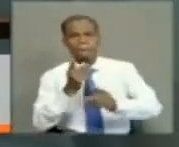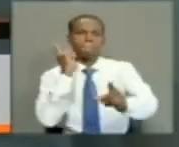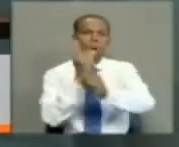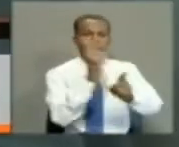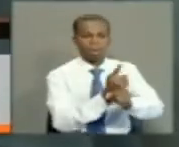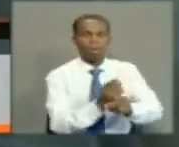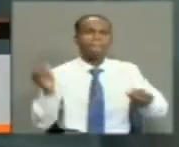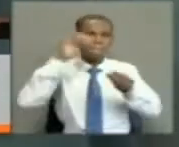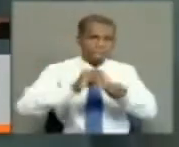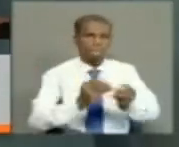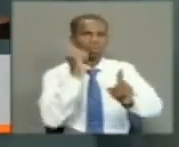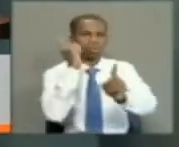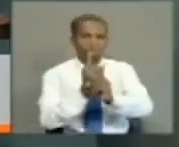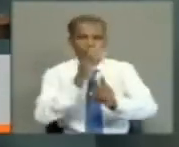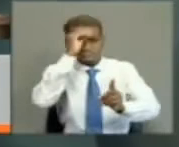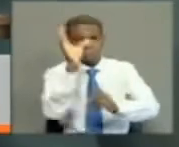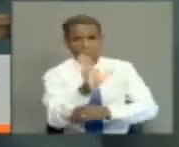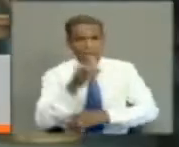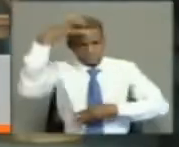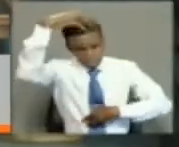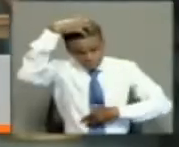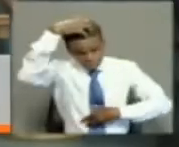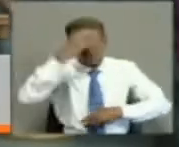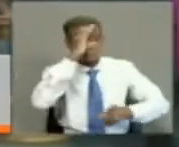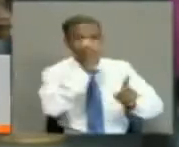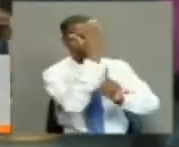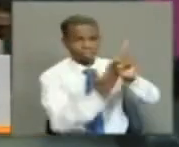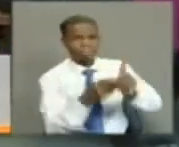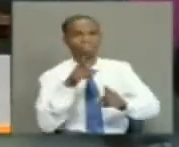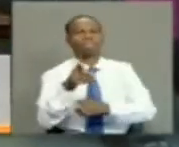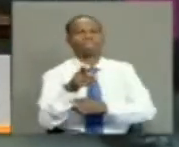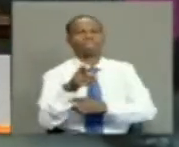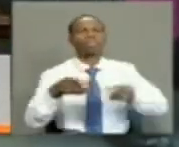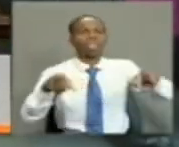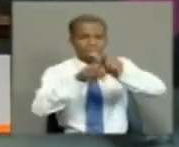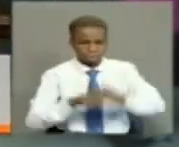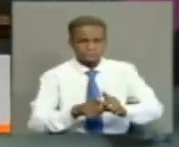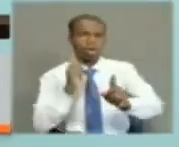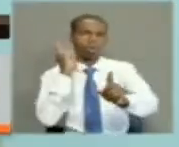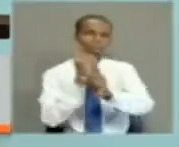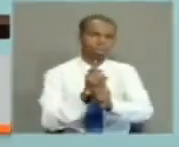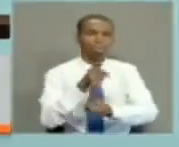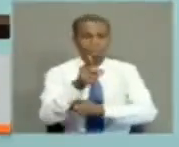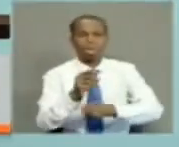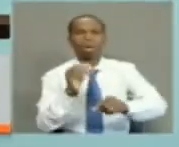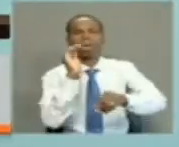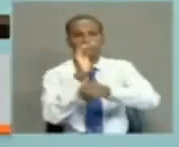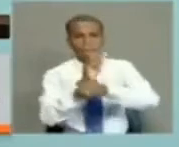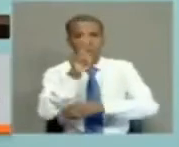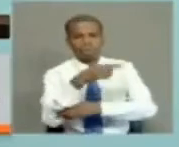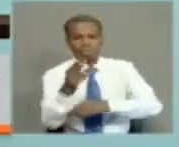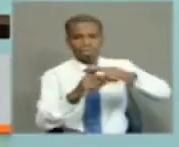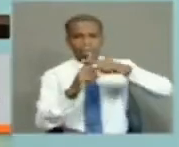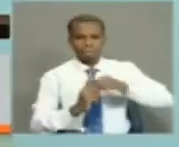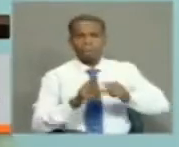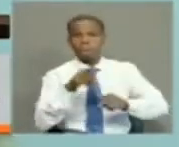de cortesia com o bispo da diocese do Namibe, Dom Dionísio Selenapo. O prelado católico garantiu apoio ao